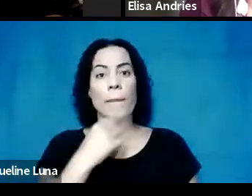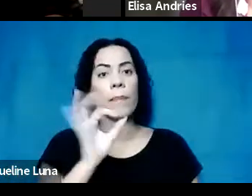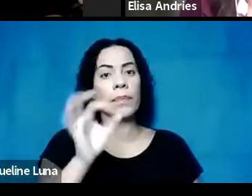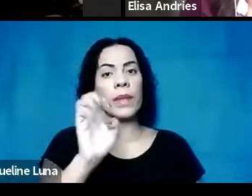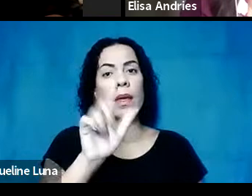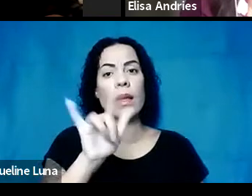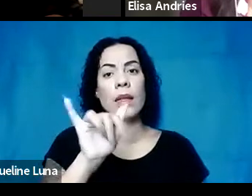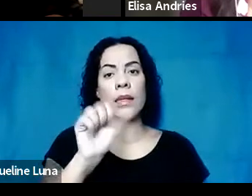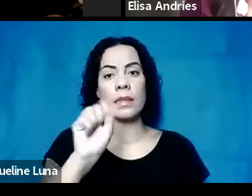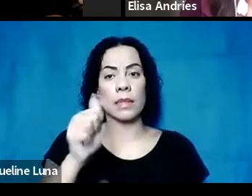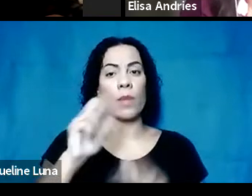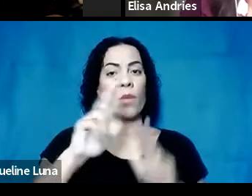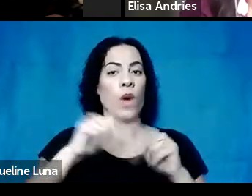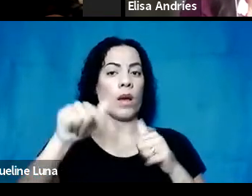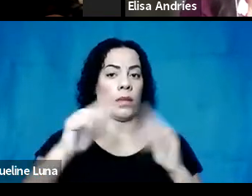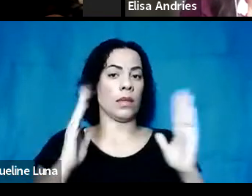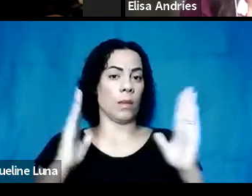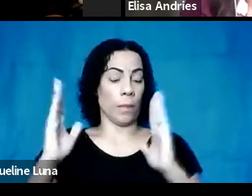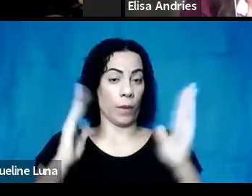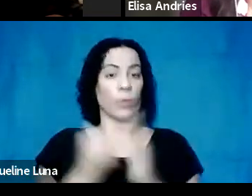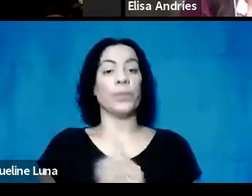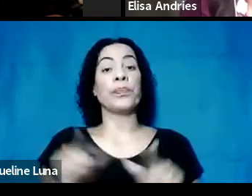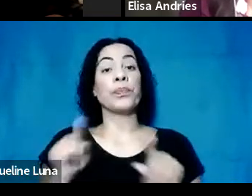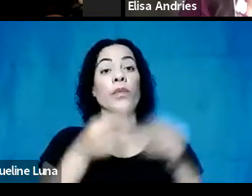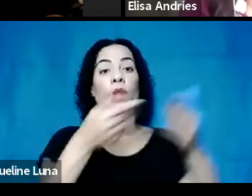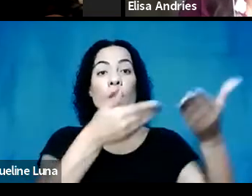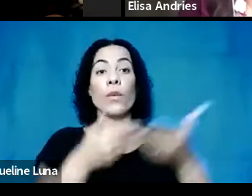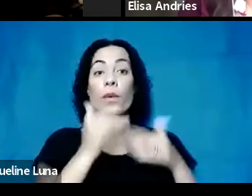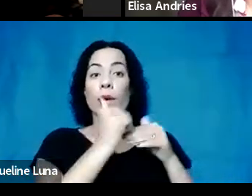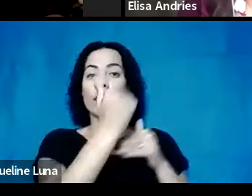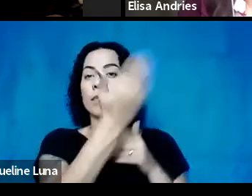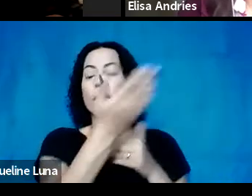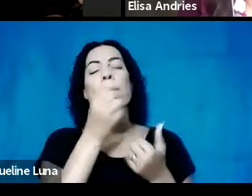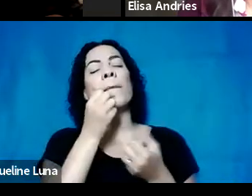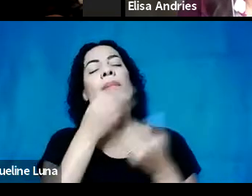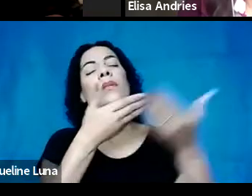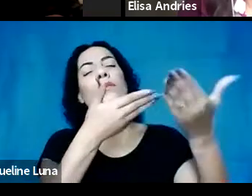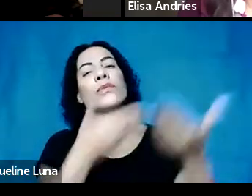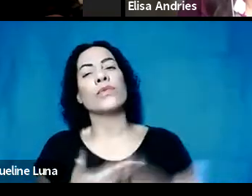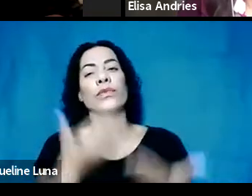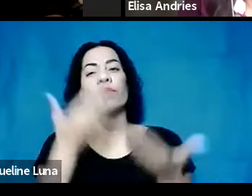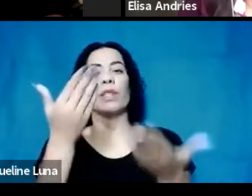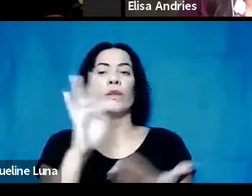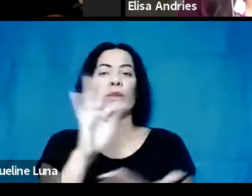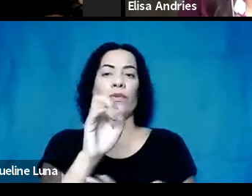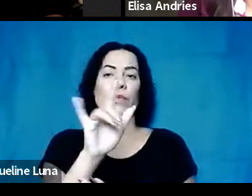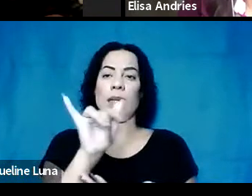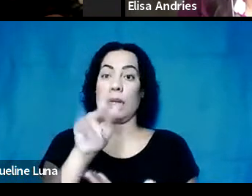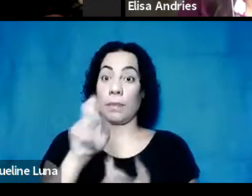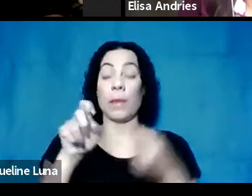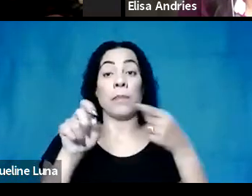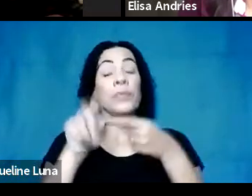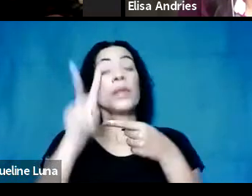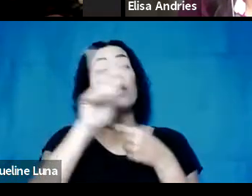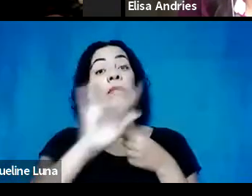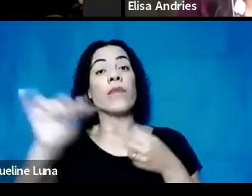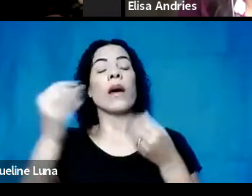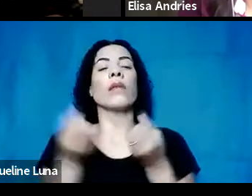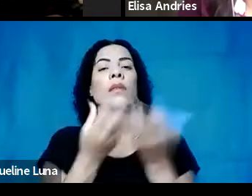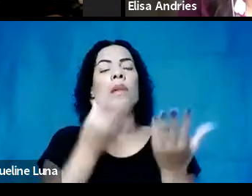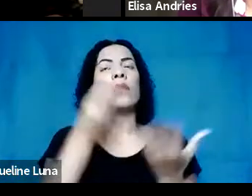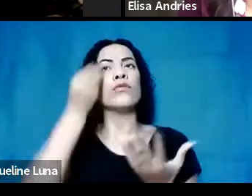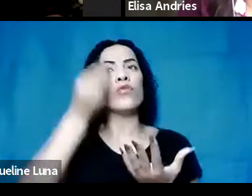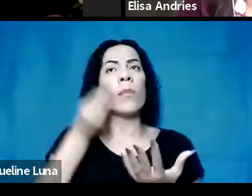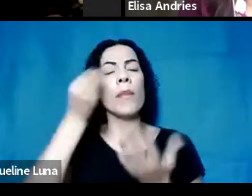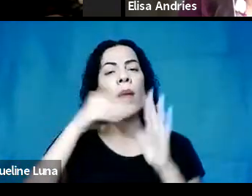durante esse período. O nosso convidado externo, seja muito bem-vindo, Felipe. Ele vai trazer para a gente a experiência do